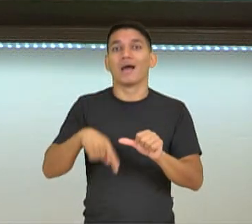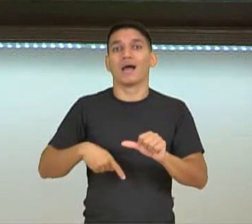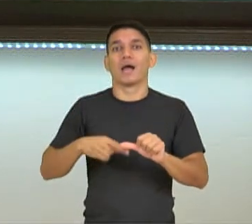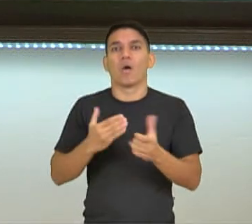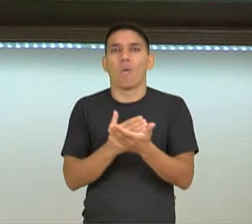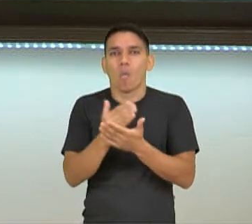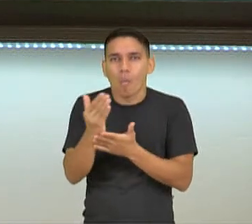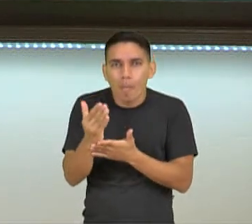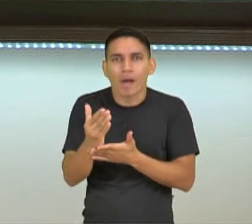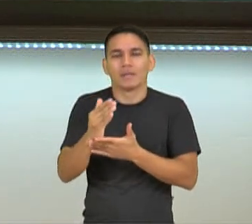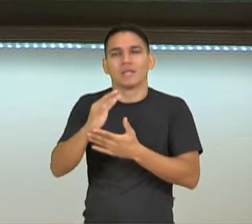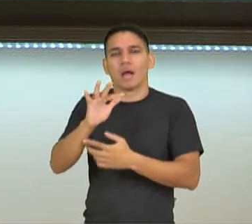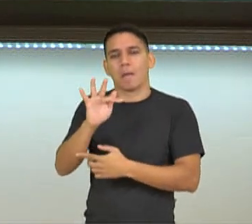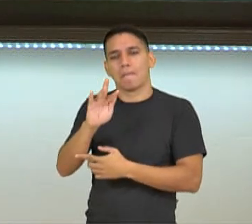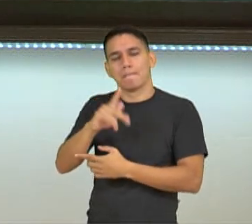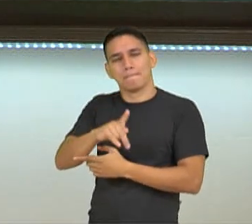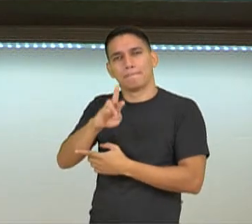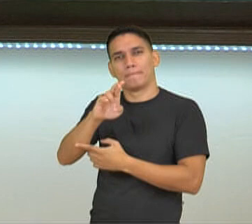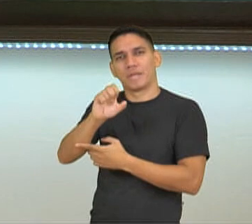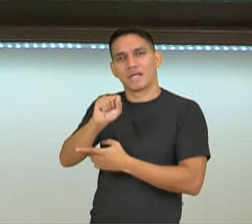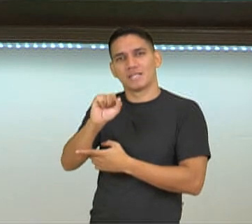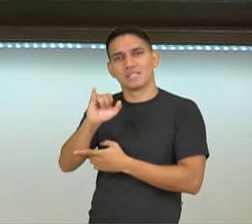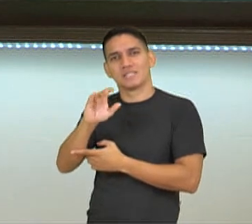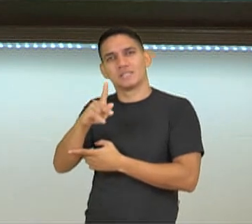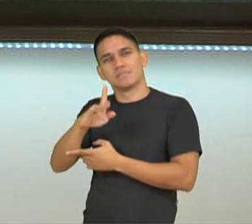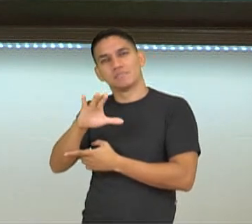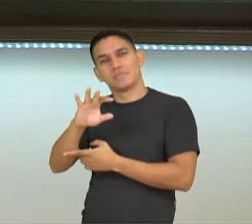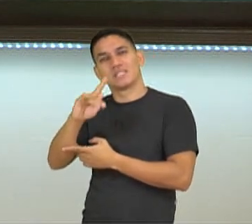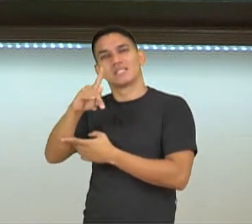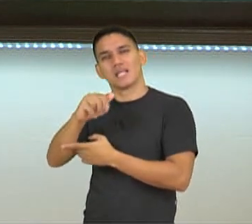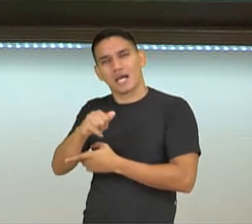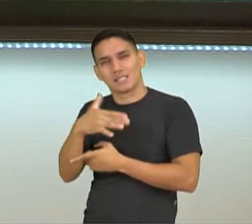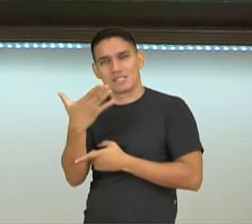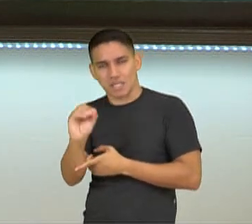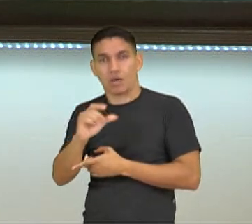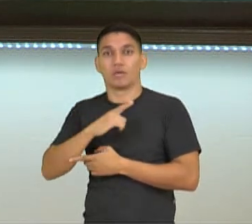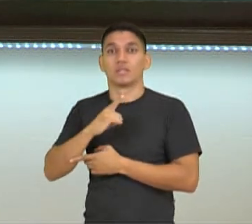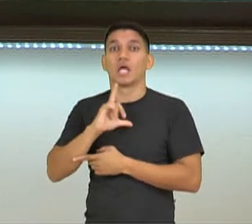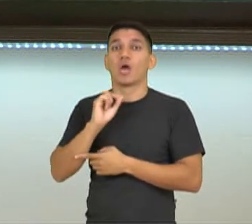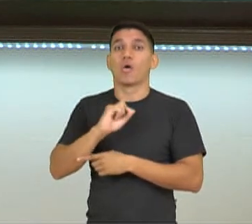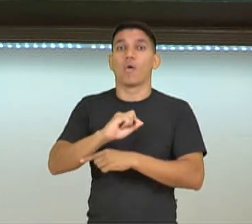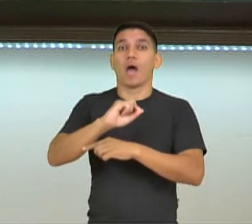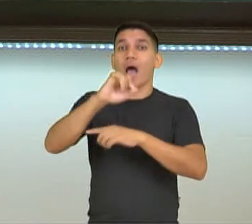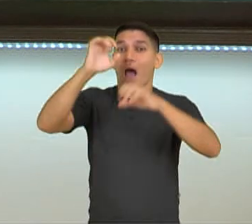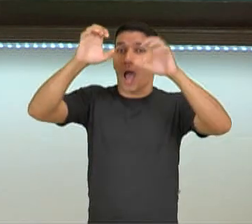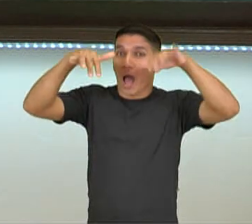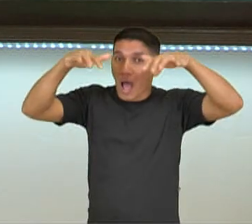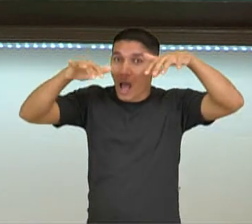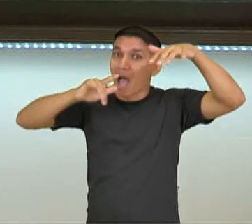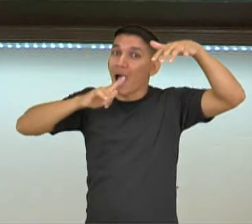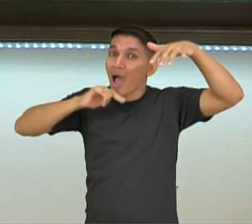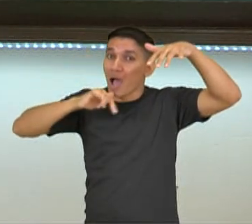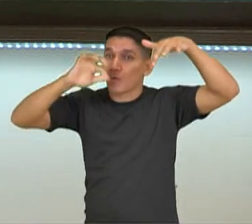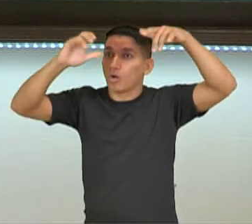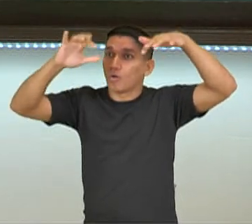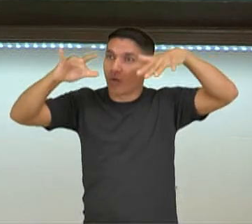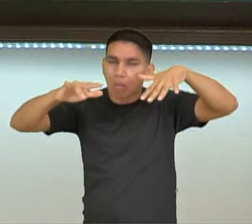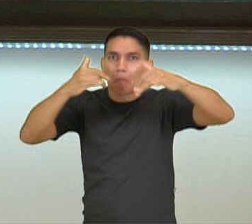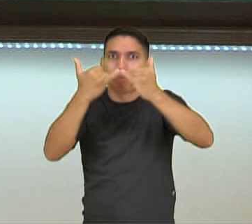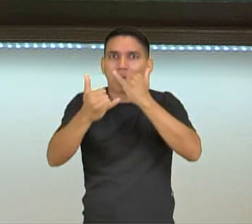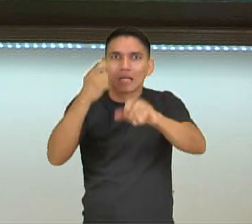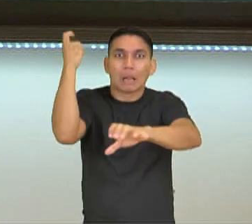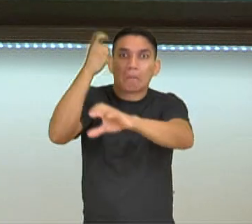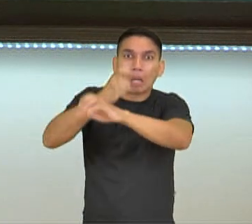precipitação pluviométrica, muda a pressão, muda a temperatura e a água desce na forma de cubinhos de gelo, tá?